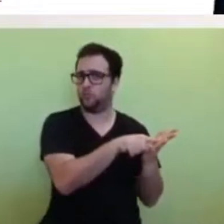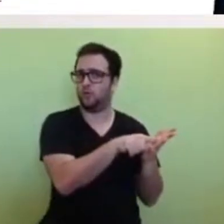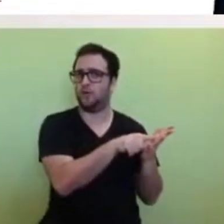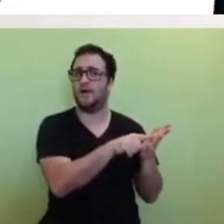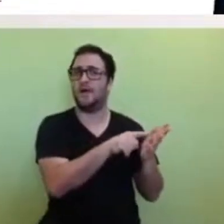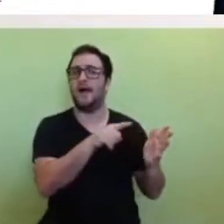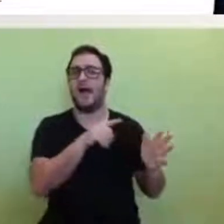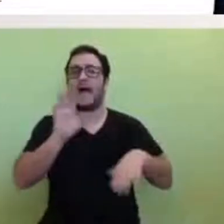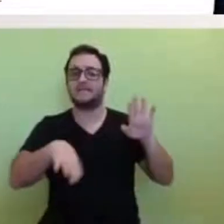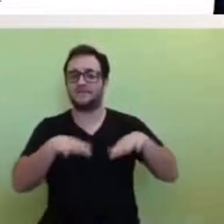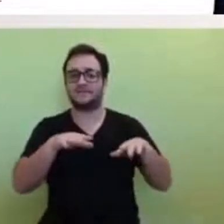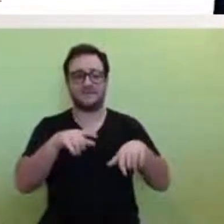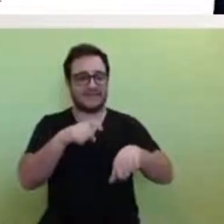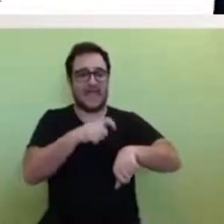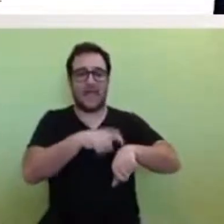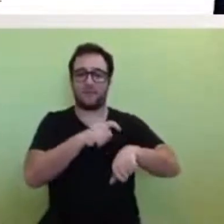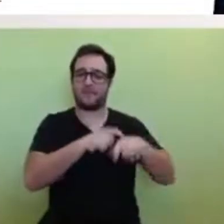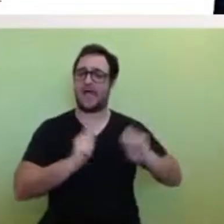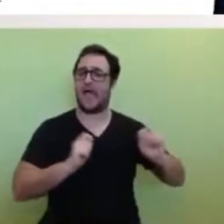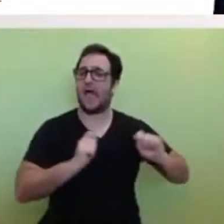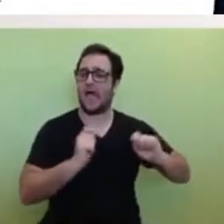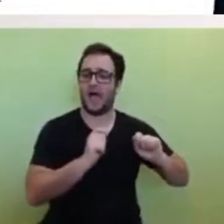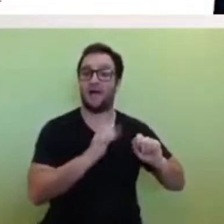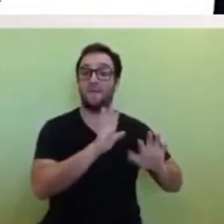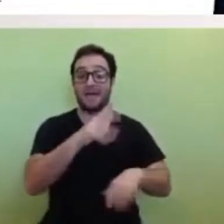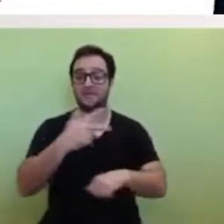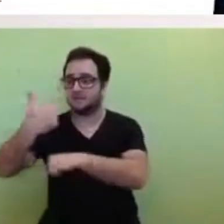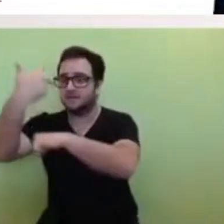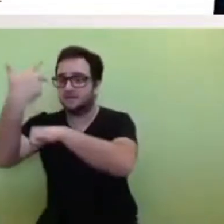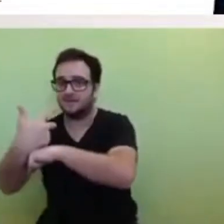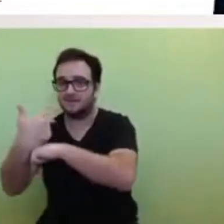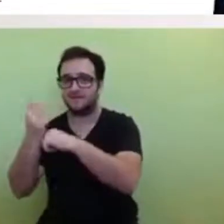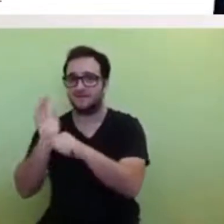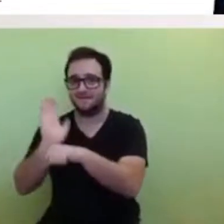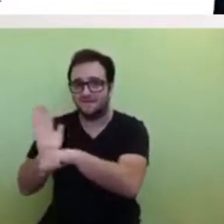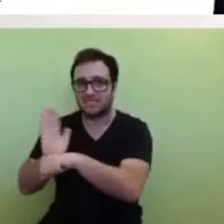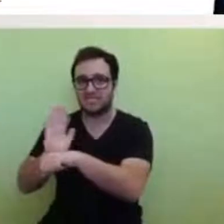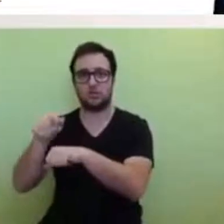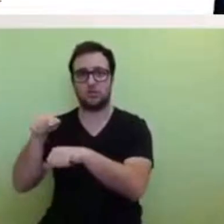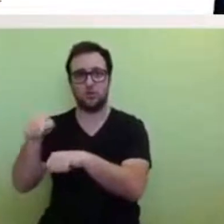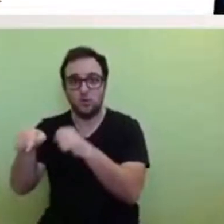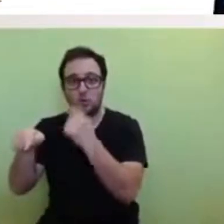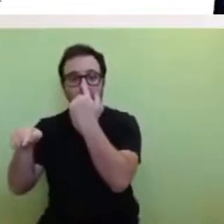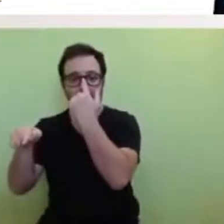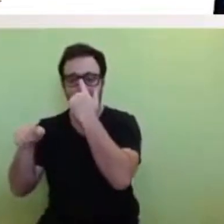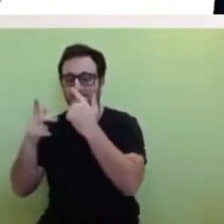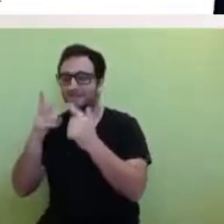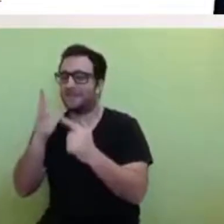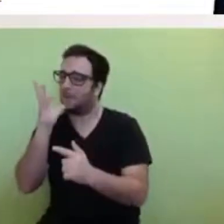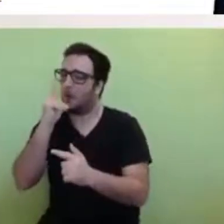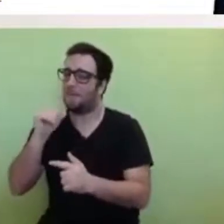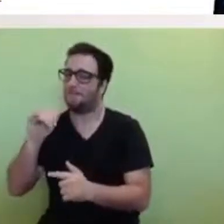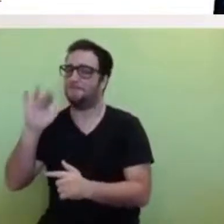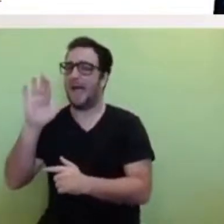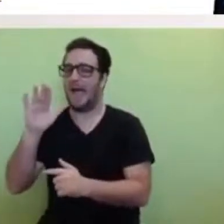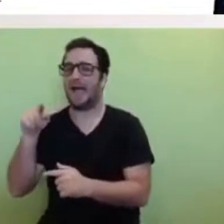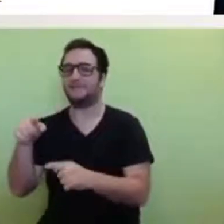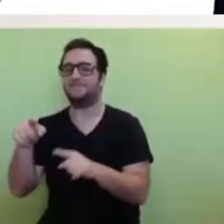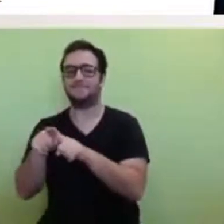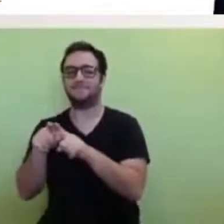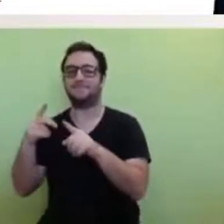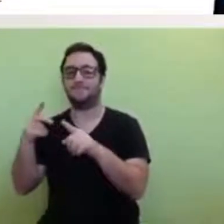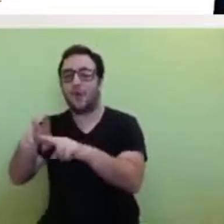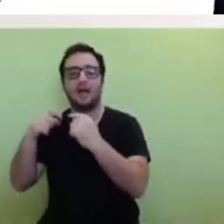é do vídeo. E busca, você pode fazer buscas dentro do texto, né? Buscar